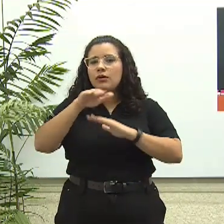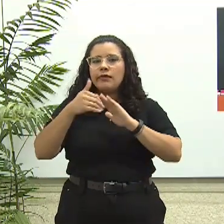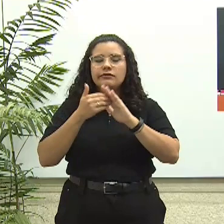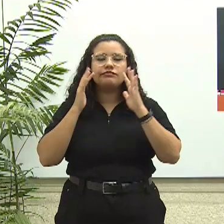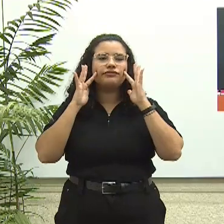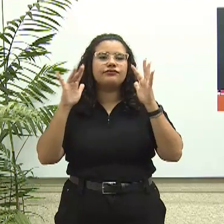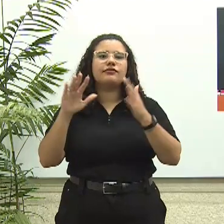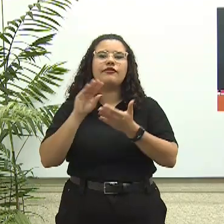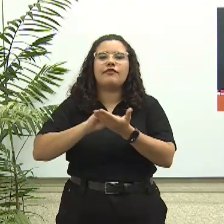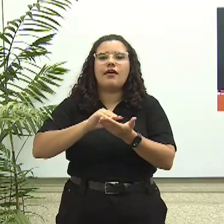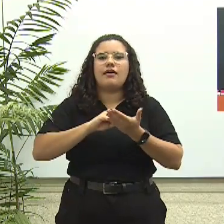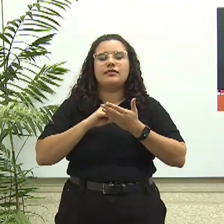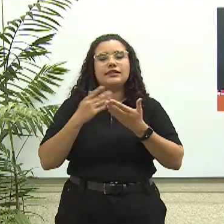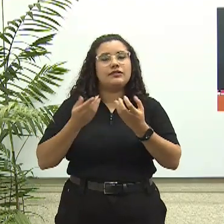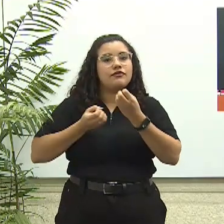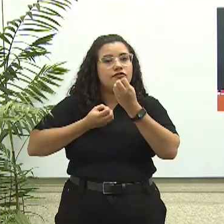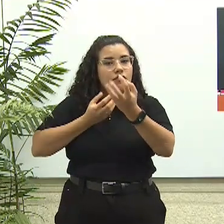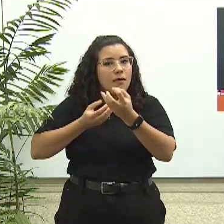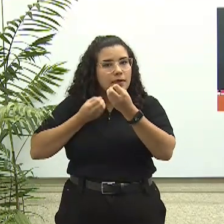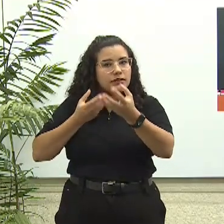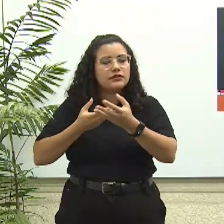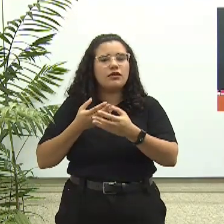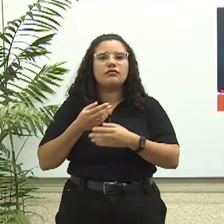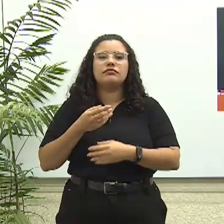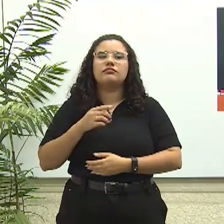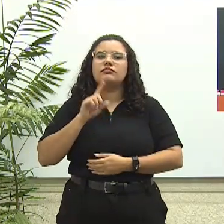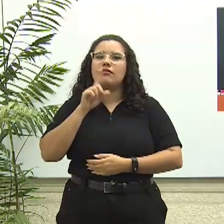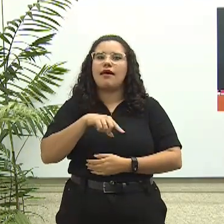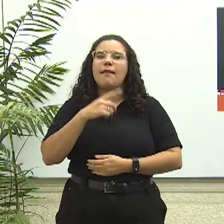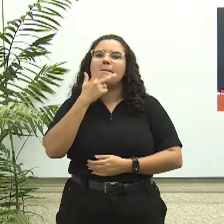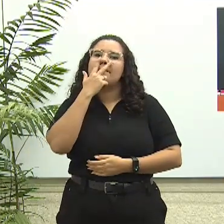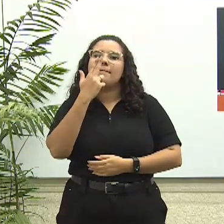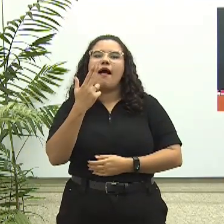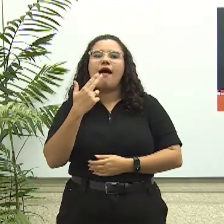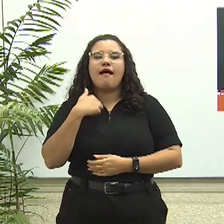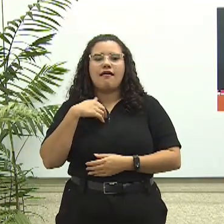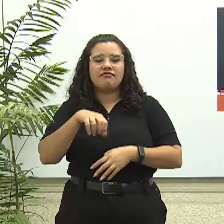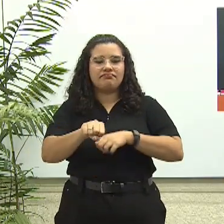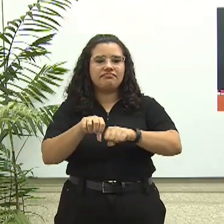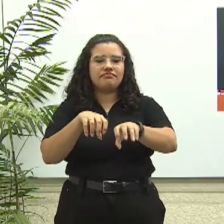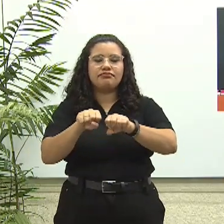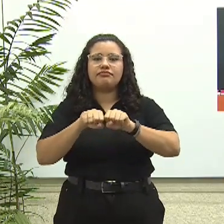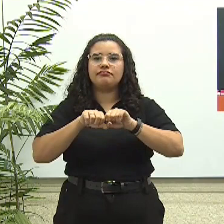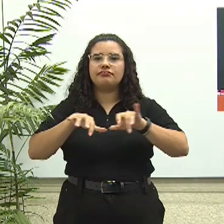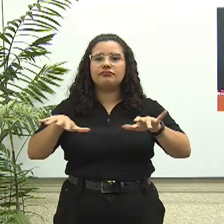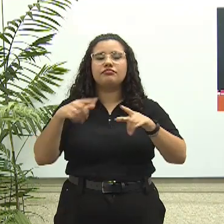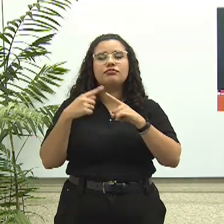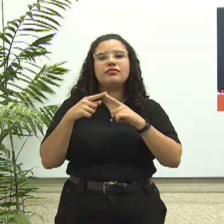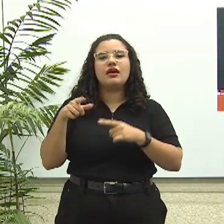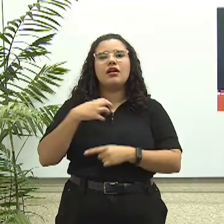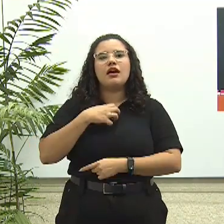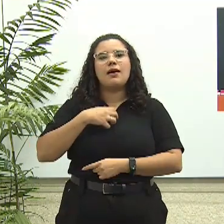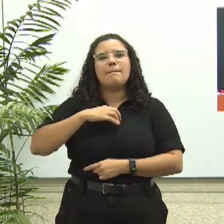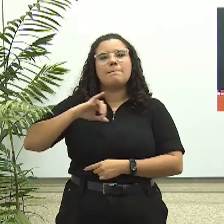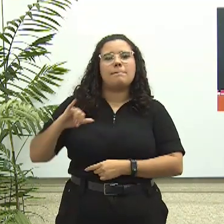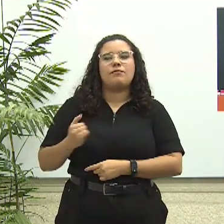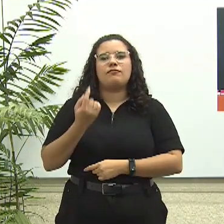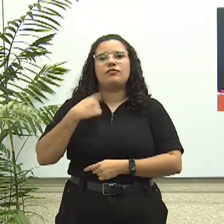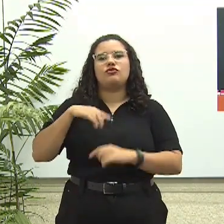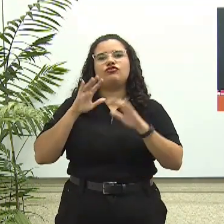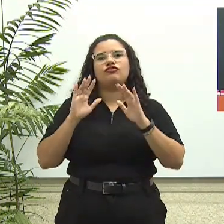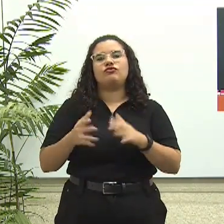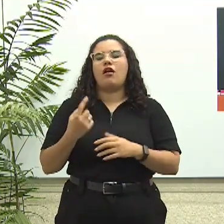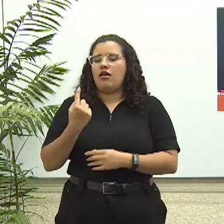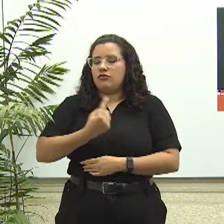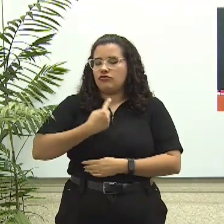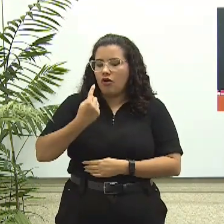e acho que a informação ela é esse parasita que permeia porque ela aproveita que a gente tá suscetível